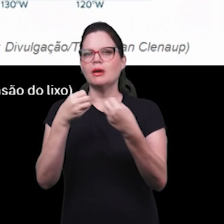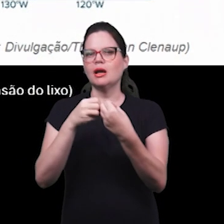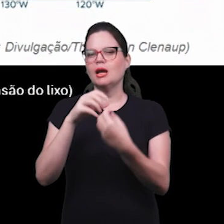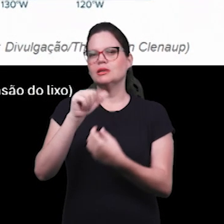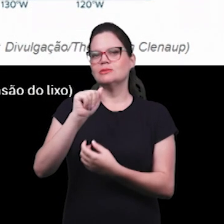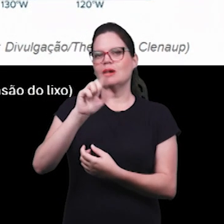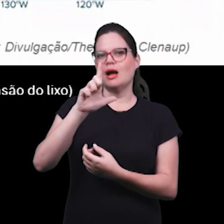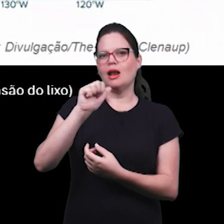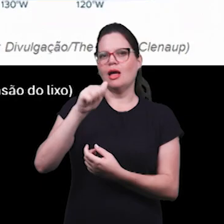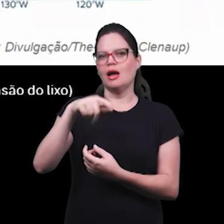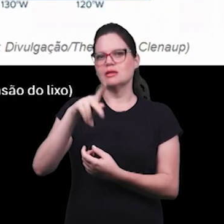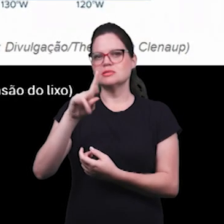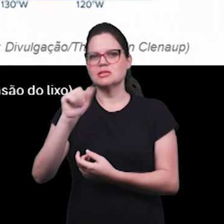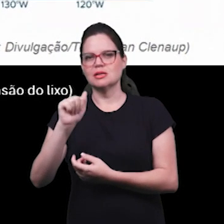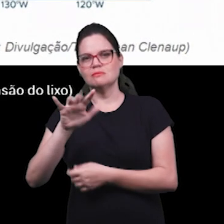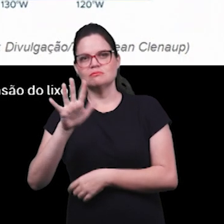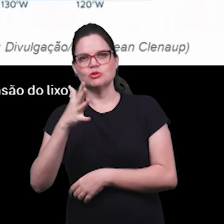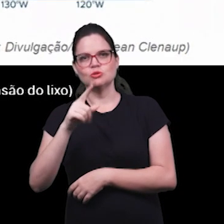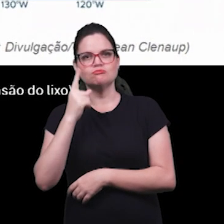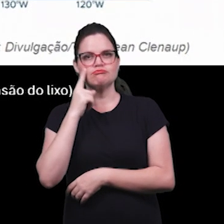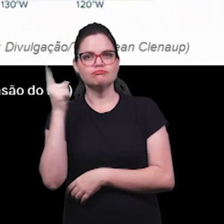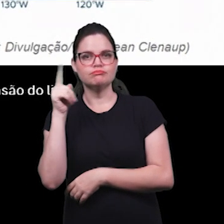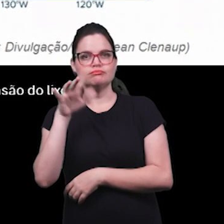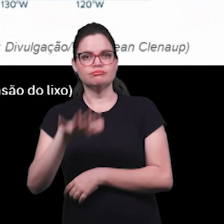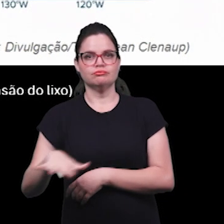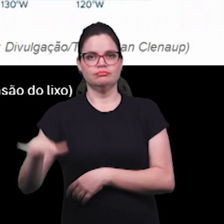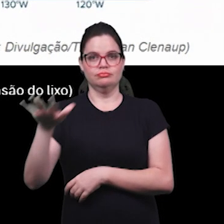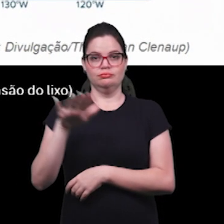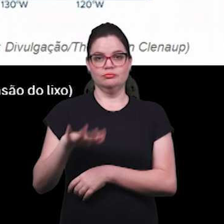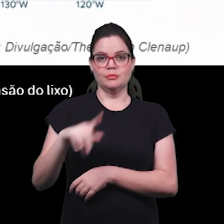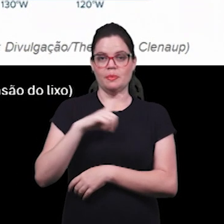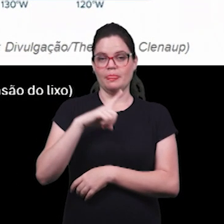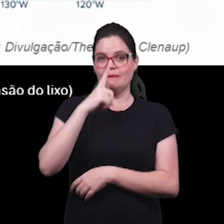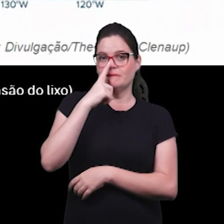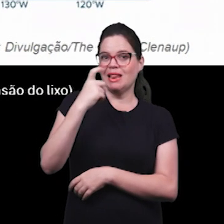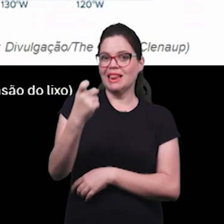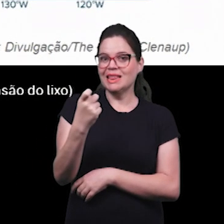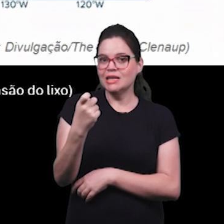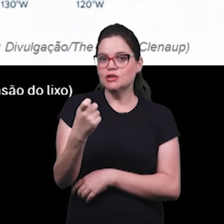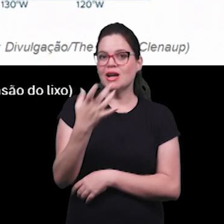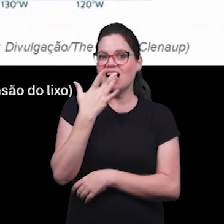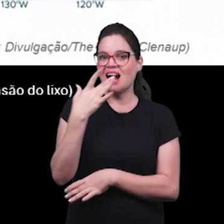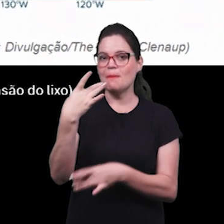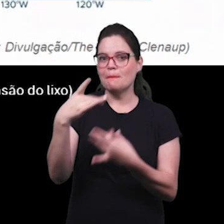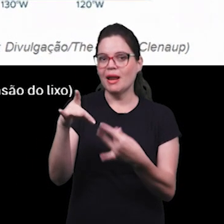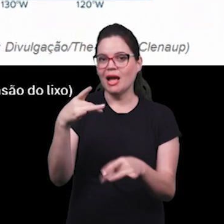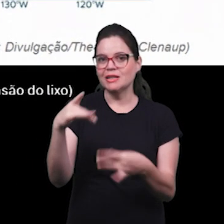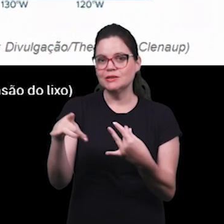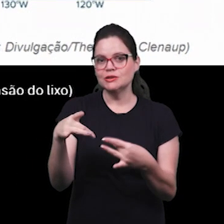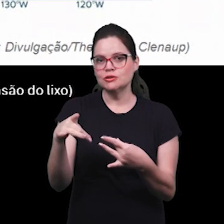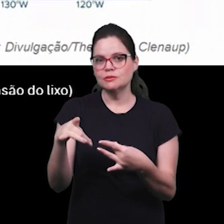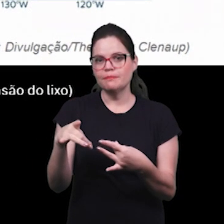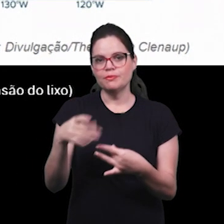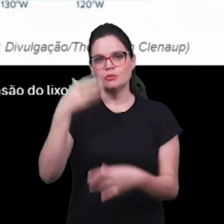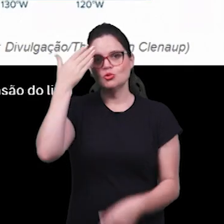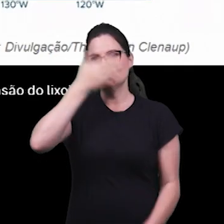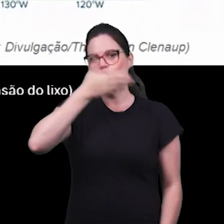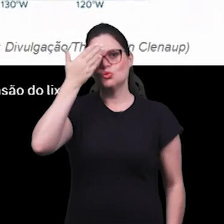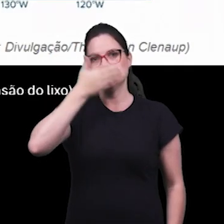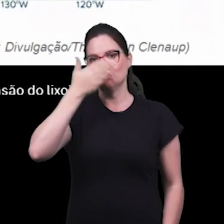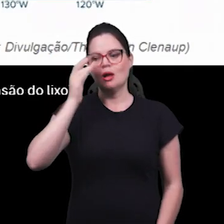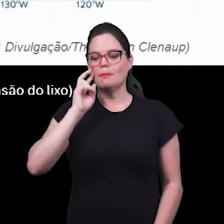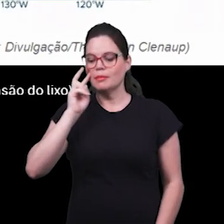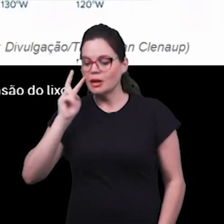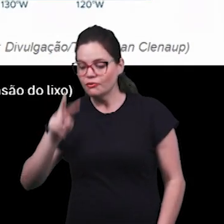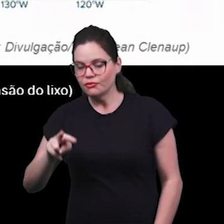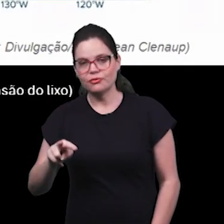Essa região em que há uma grande acumulação de plástico, esse plástico não é visível por satélites.